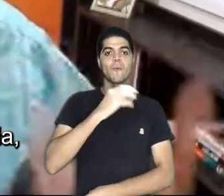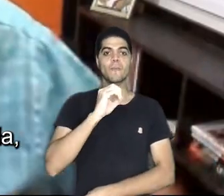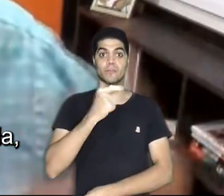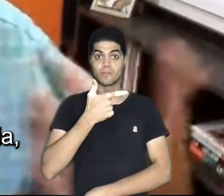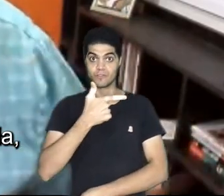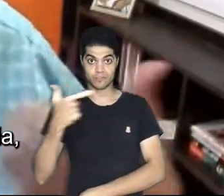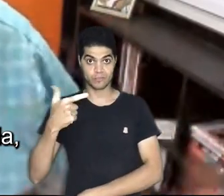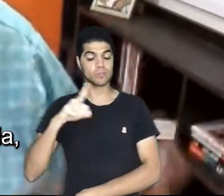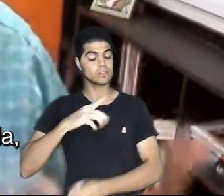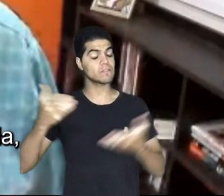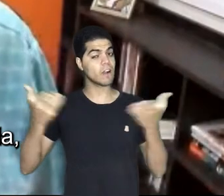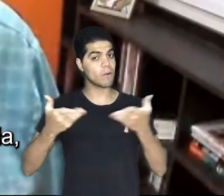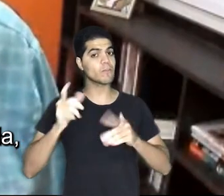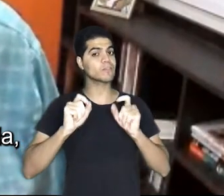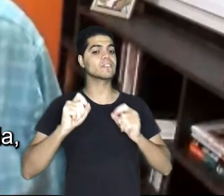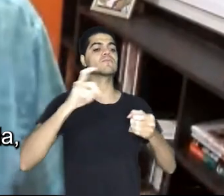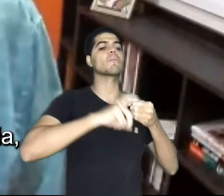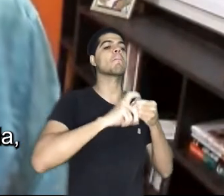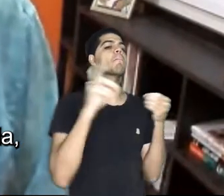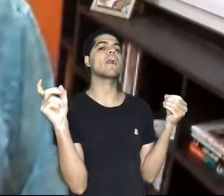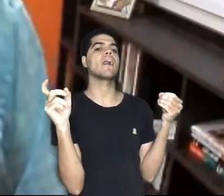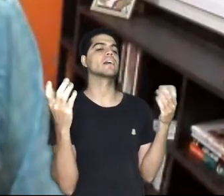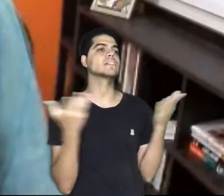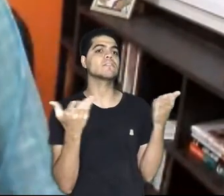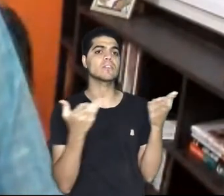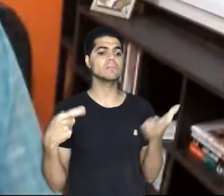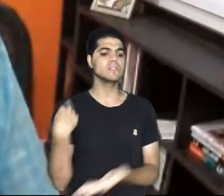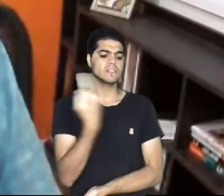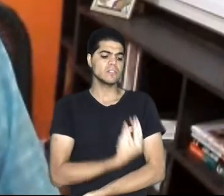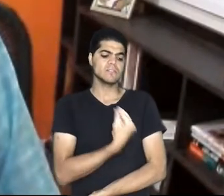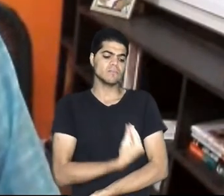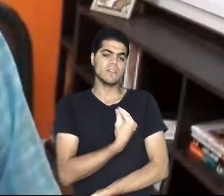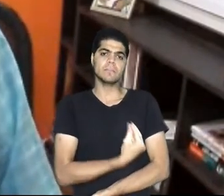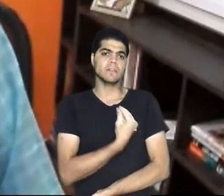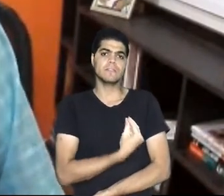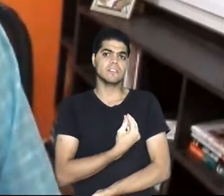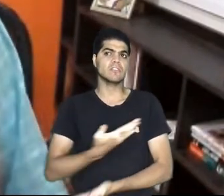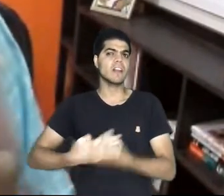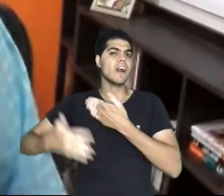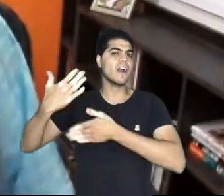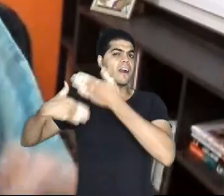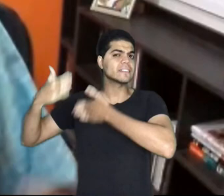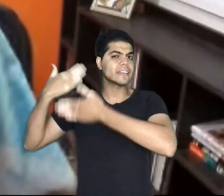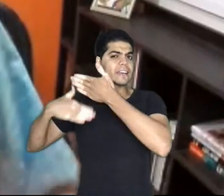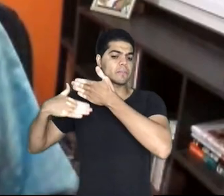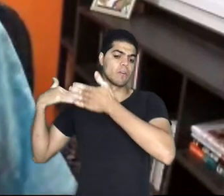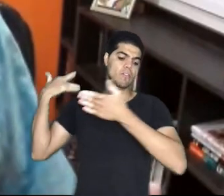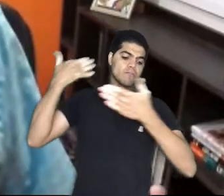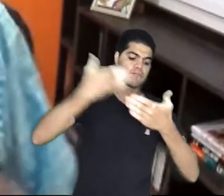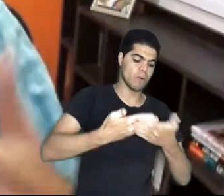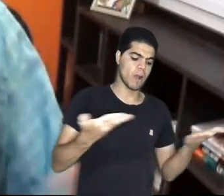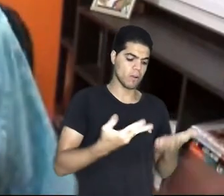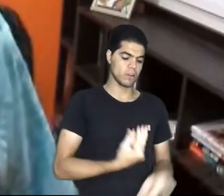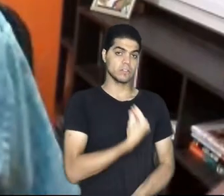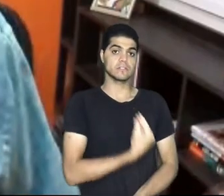usos dessa independência, que são típicos do nosso tempo presente, da época que nós estamos vivendo,